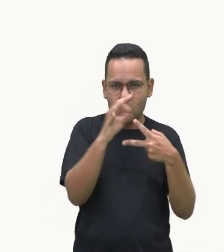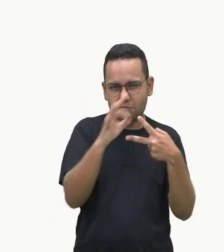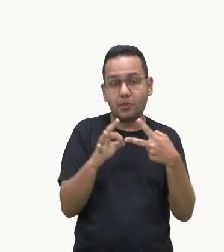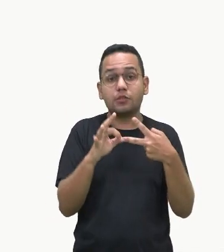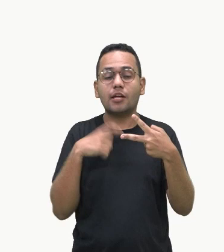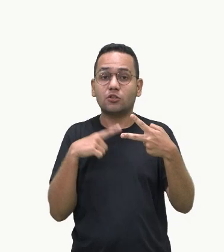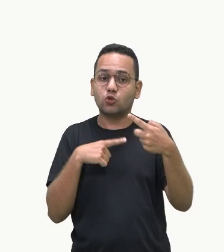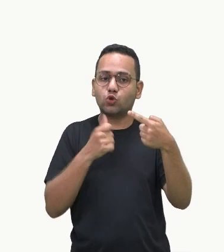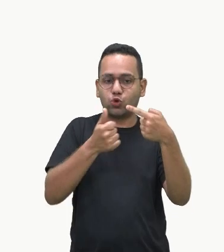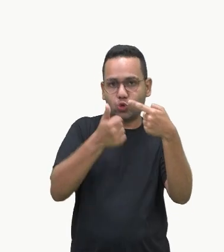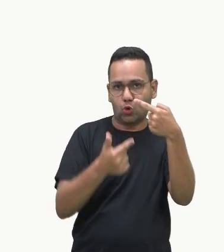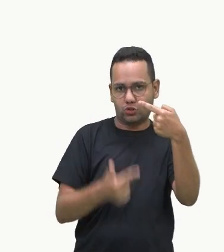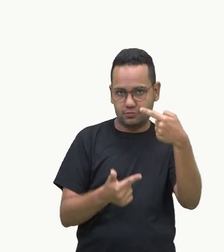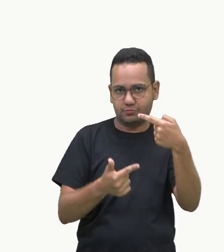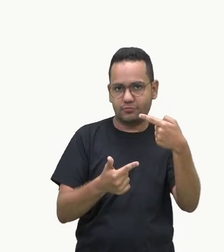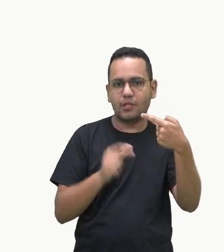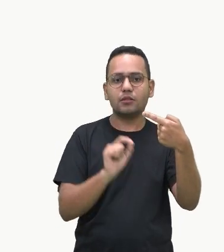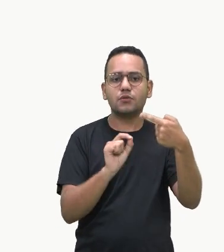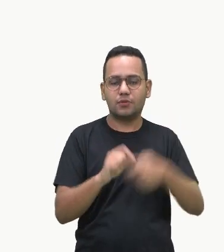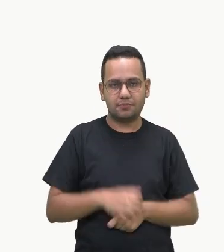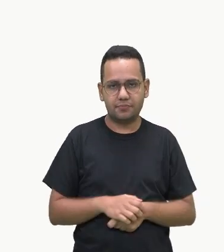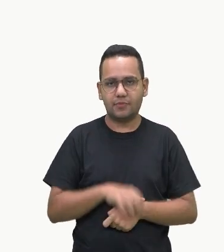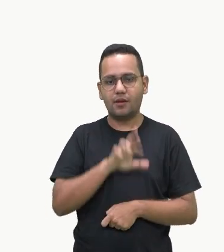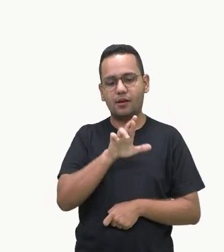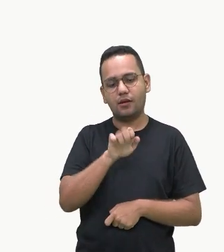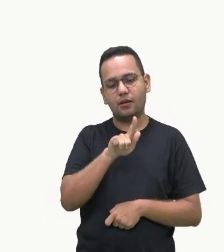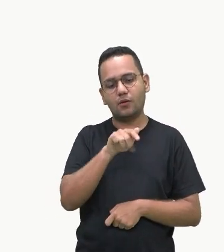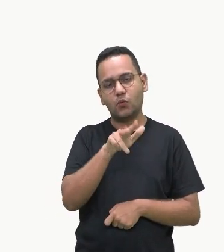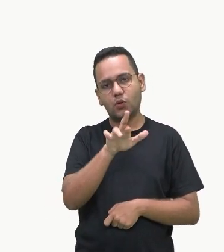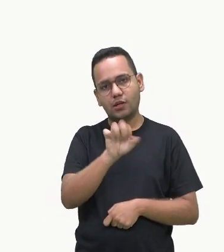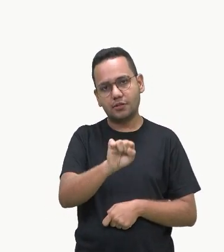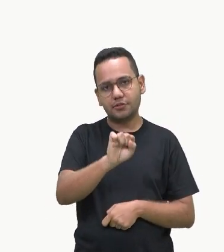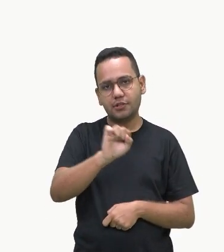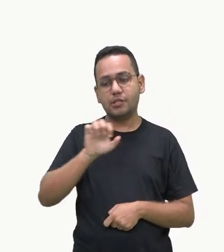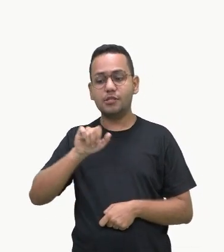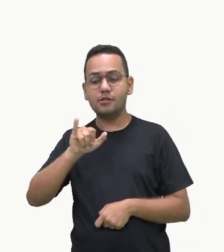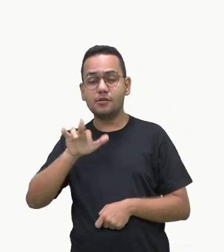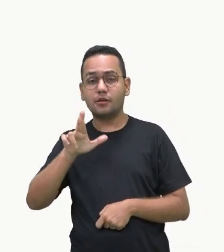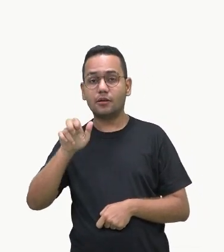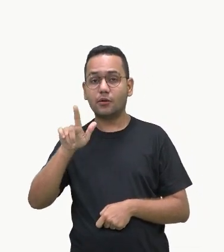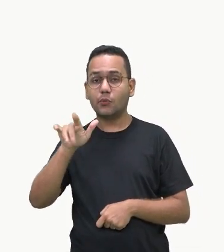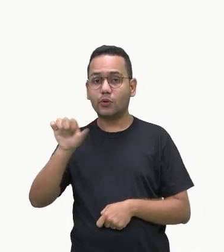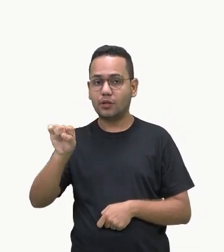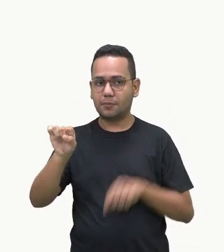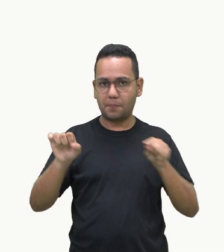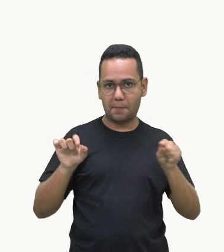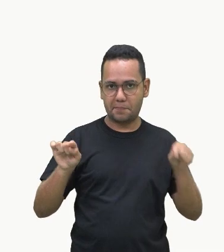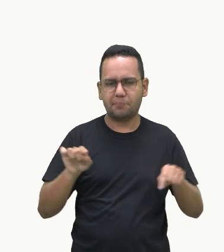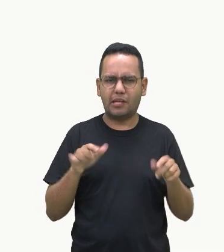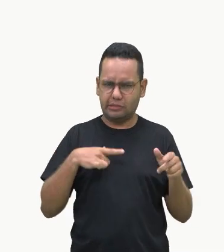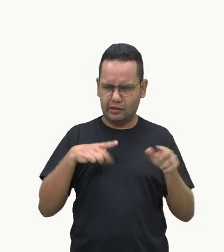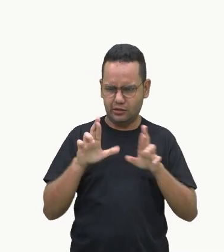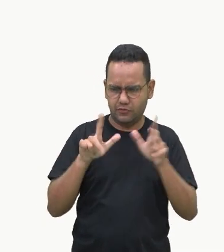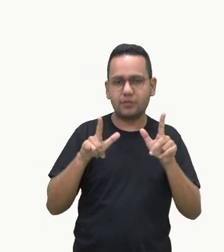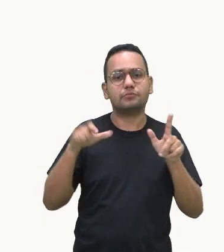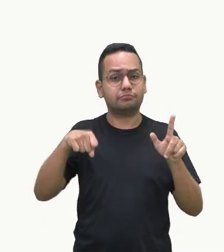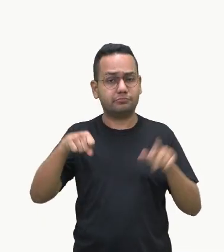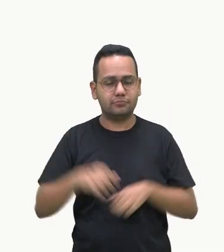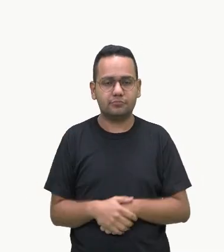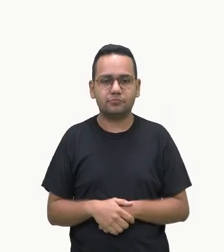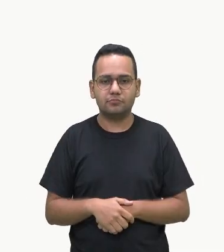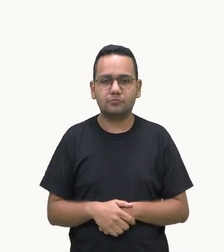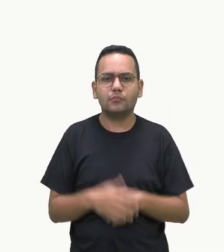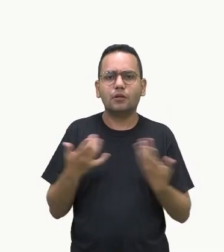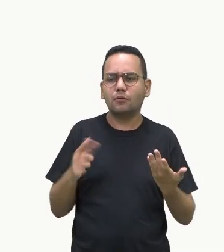e irregulares. Tem diferença, professora? Tem. Quando é que eu tenho um polígono ali considerado regular, né?